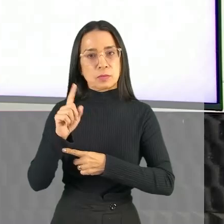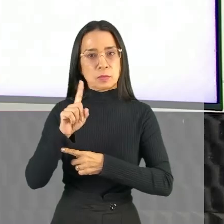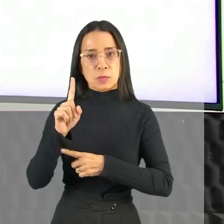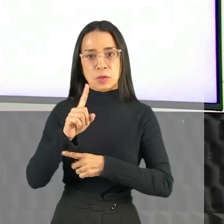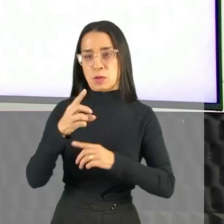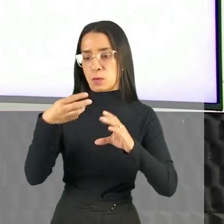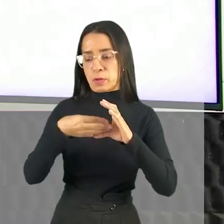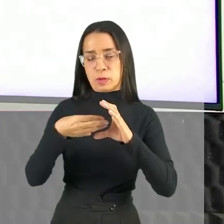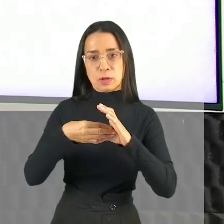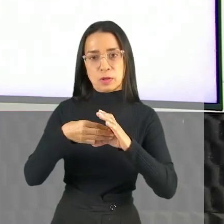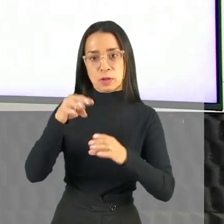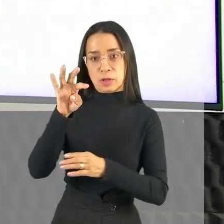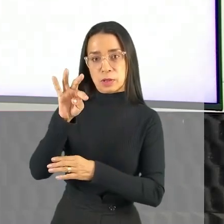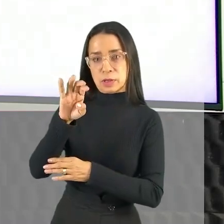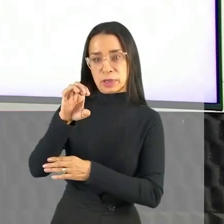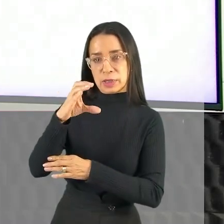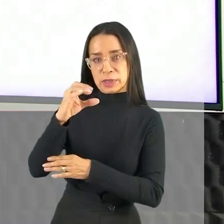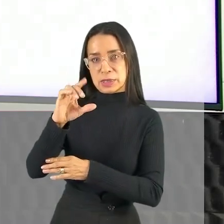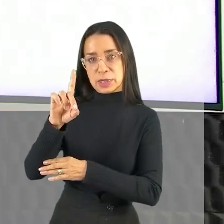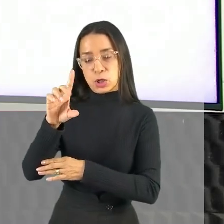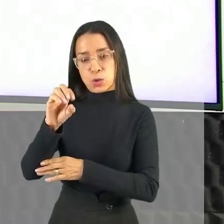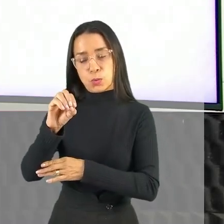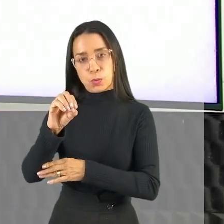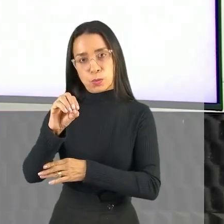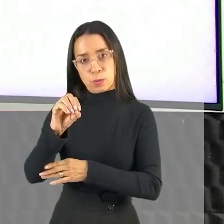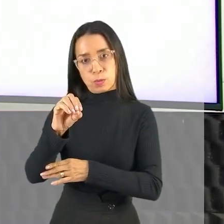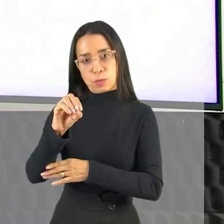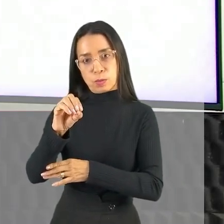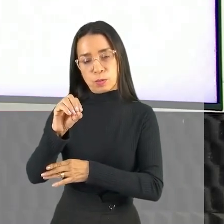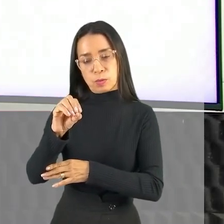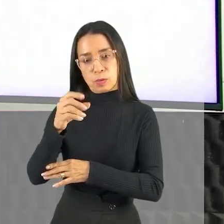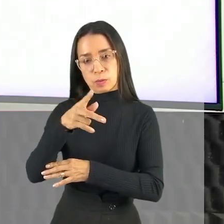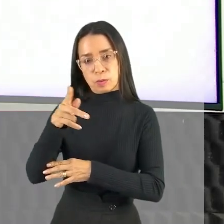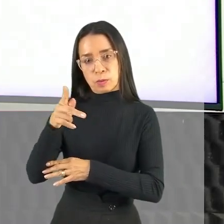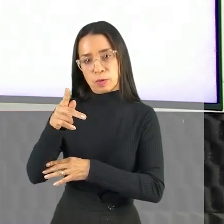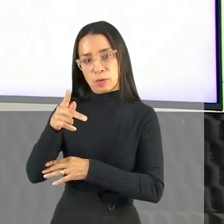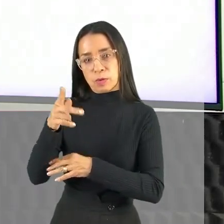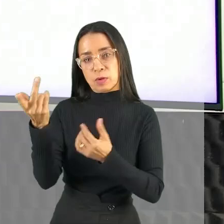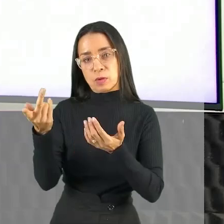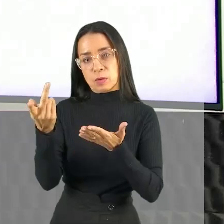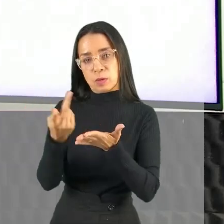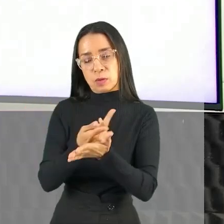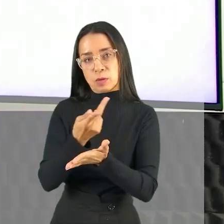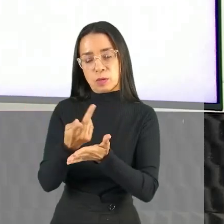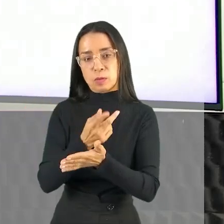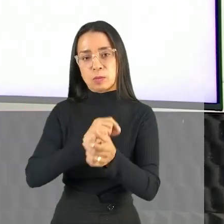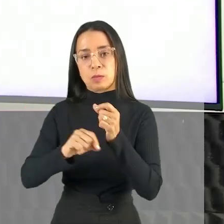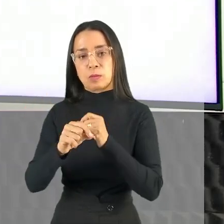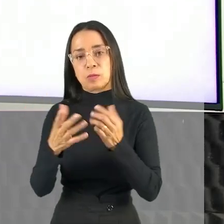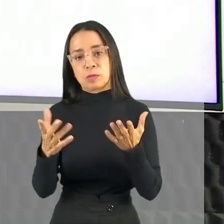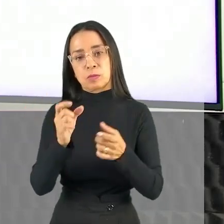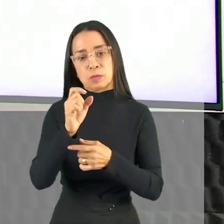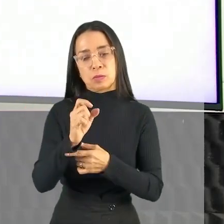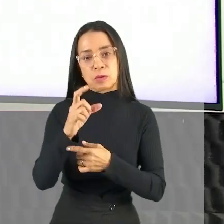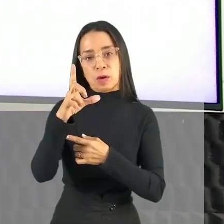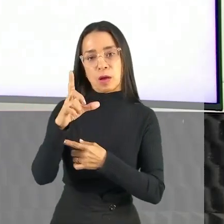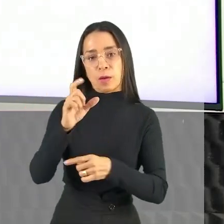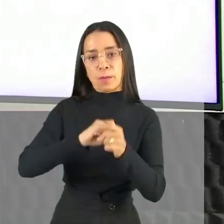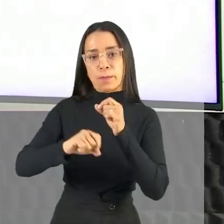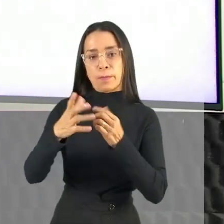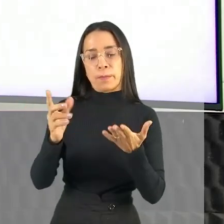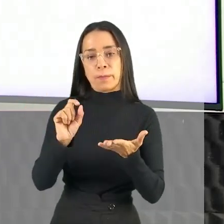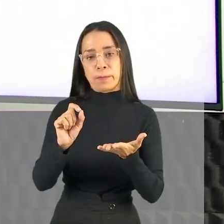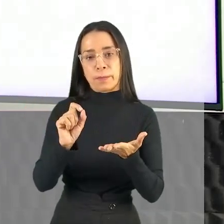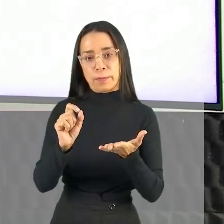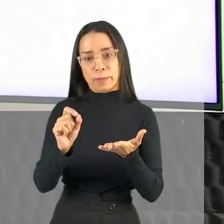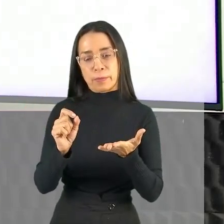tecido epitelial. O tecido tem as suas projeções. E no tecido, quando a gente aumenta aqui, ó, vamos botar no microscópio,